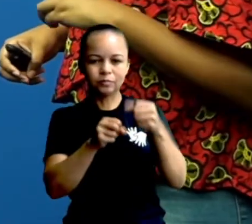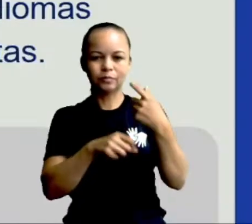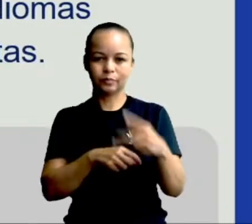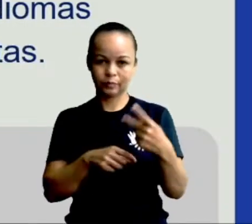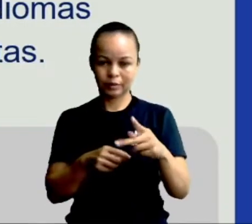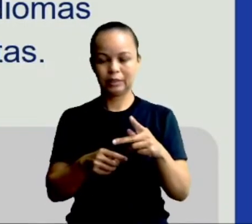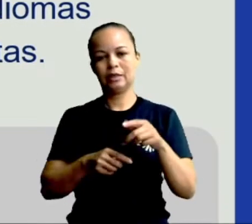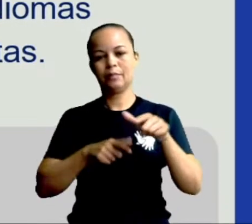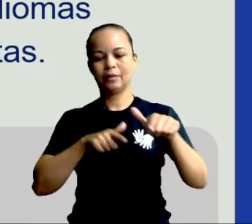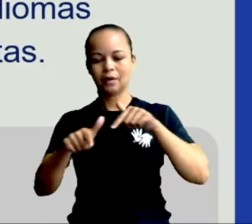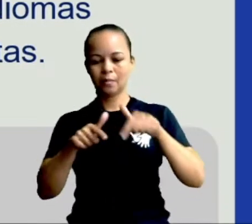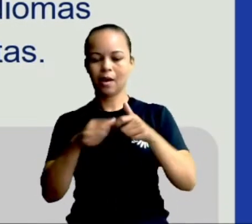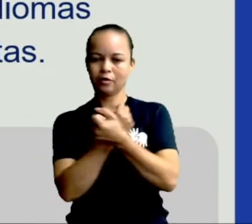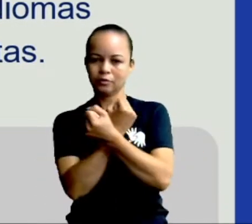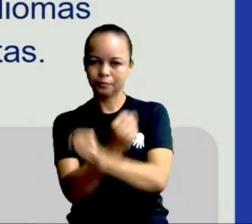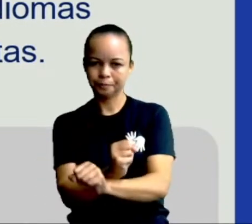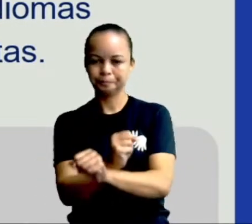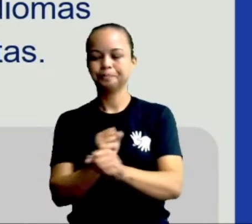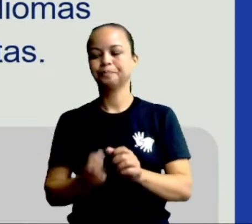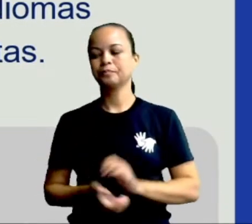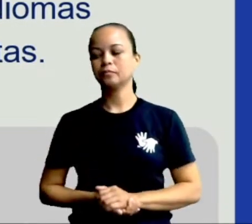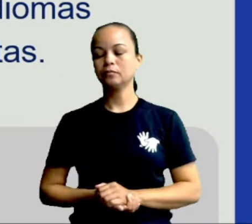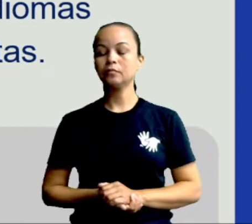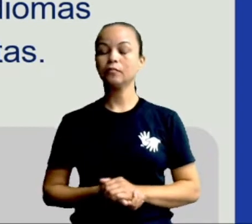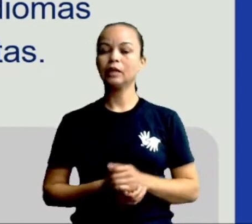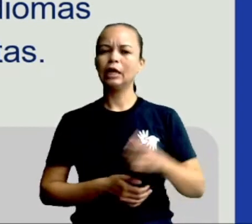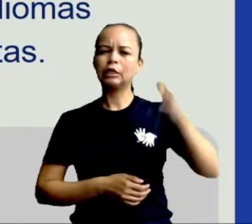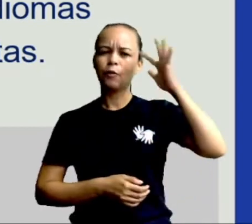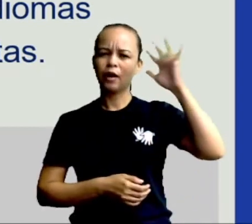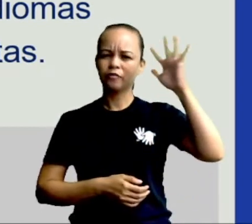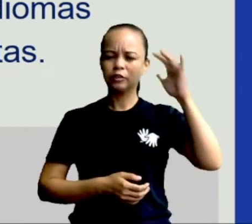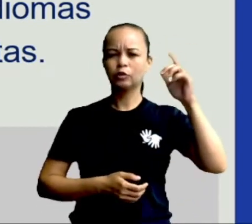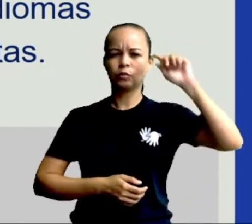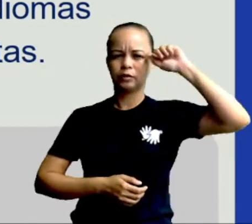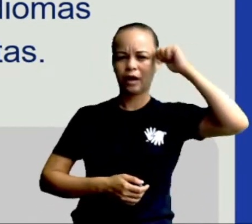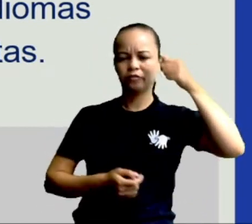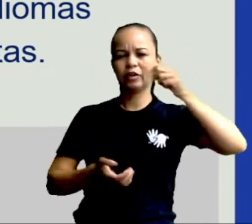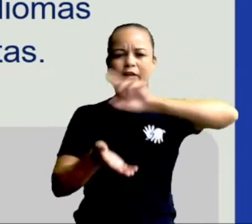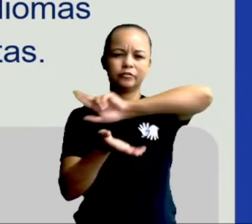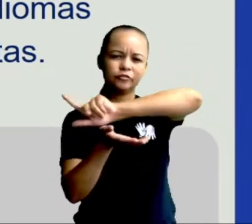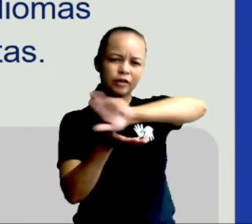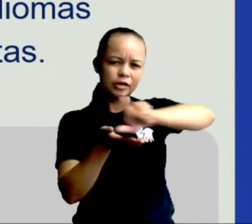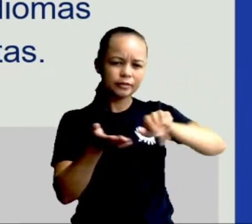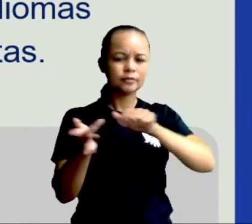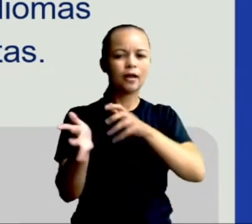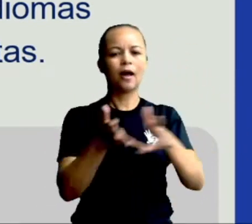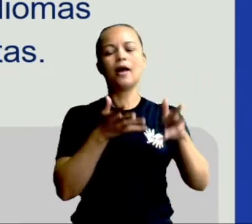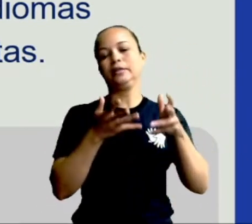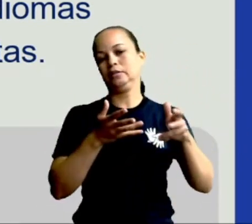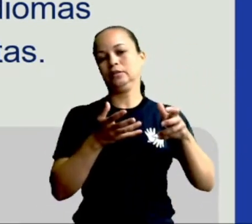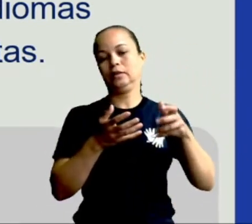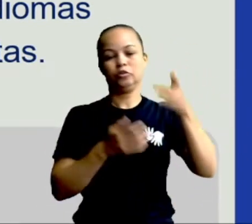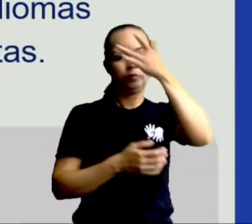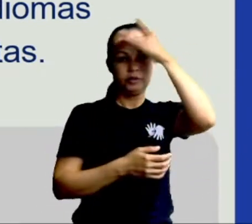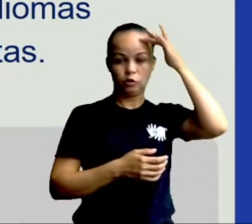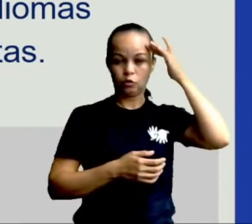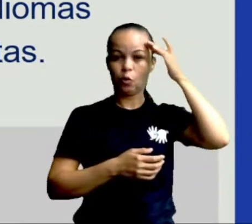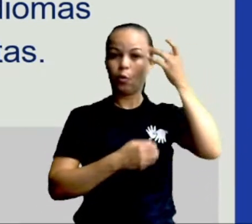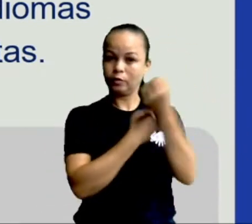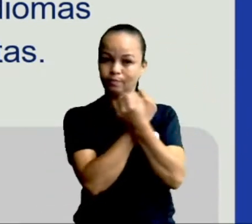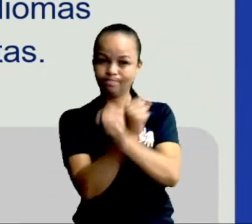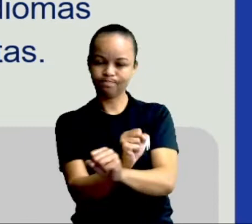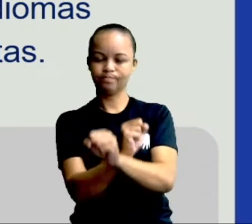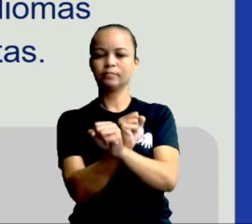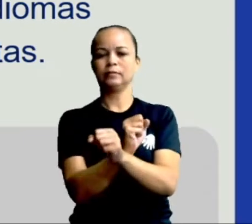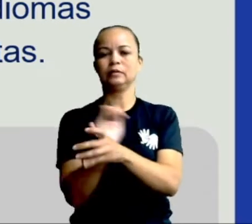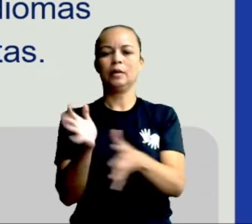a diversidade cultural da África, ela refletiu-se na diversidade dos escravos, dos escravizados,